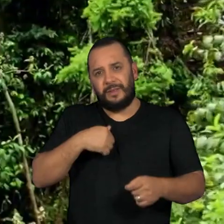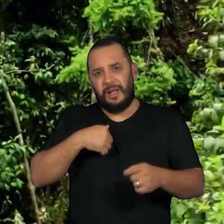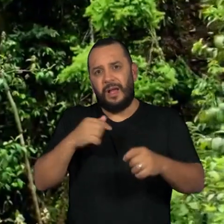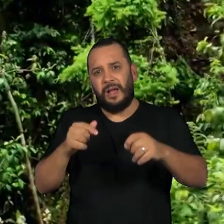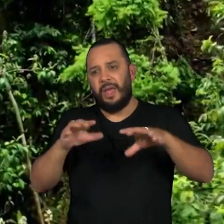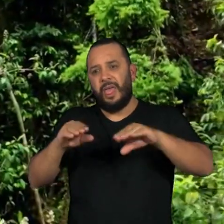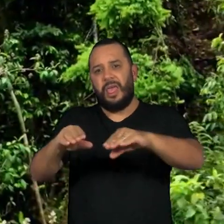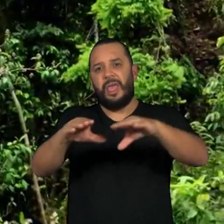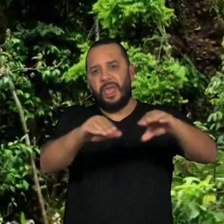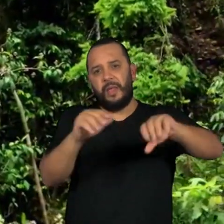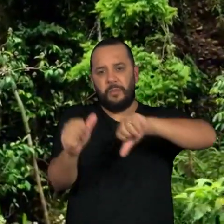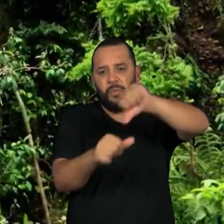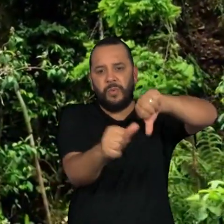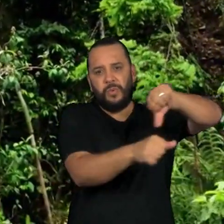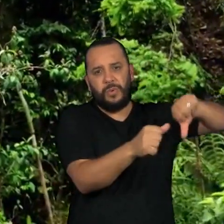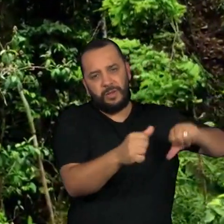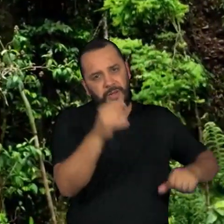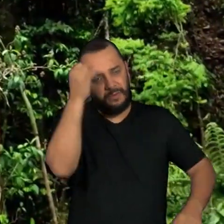mudança.